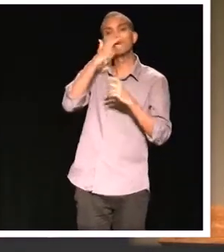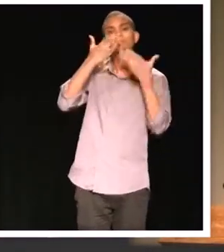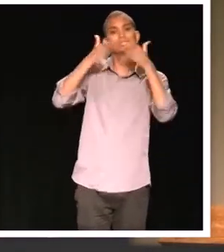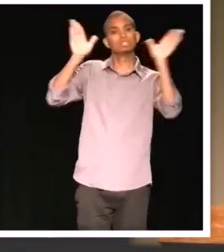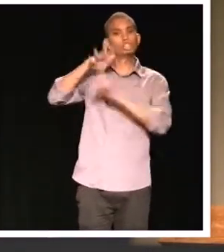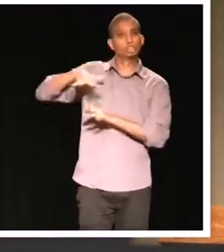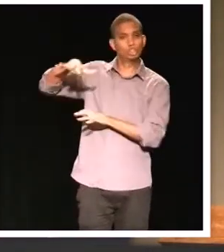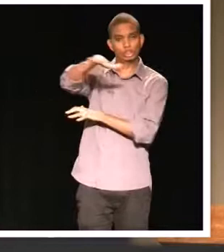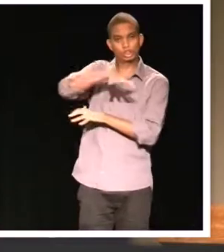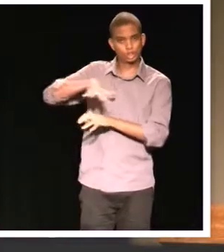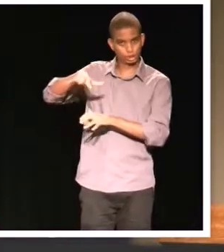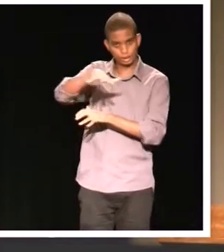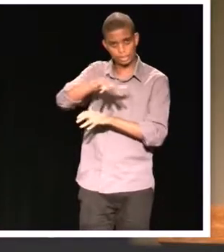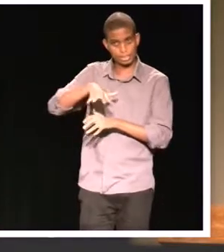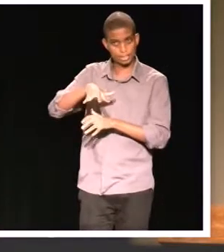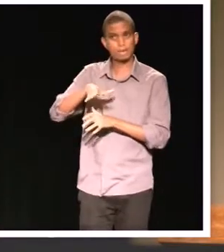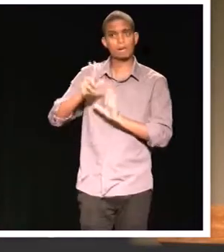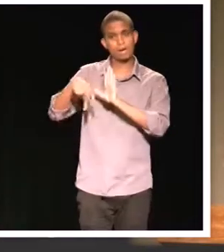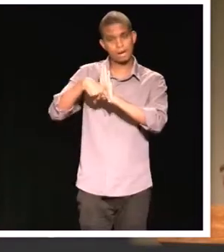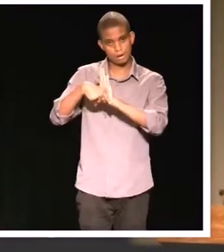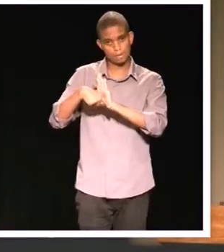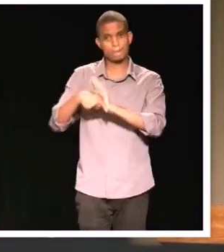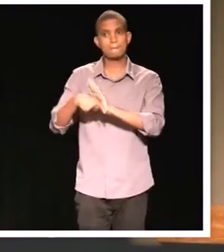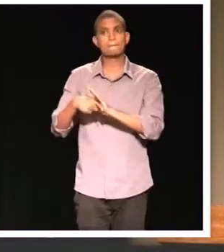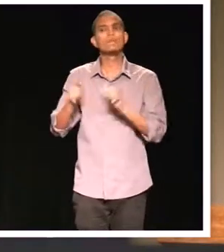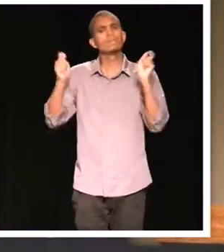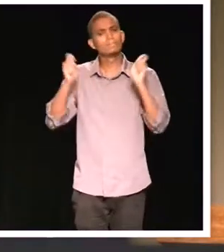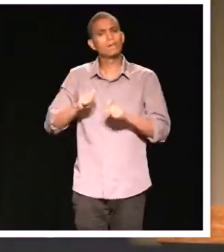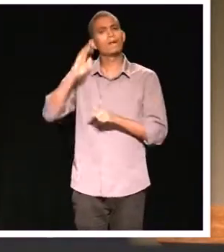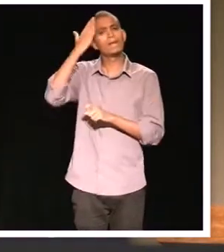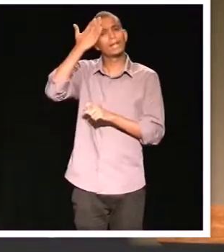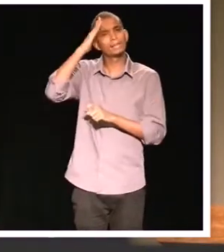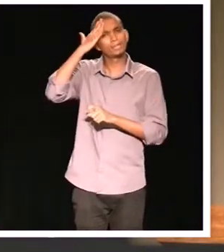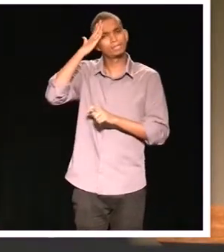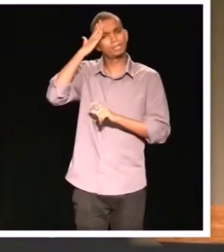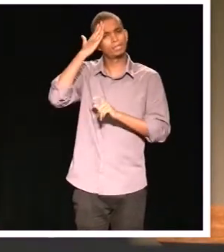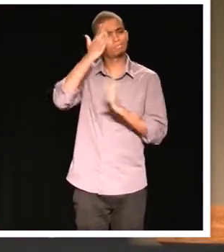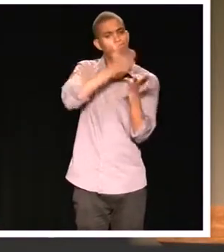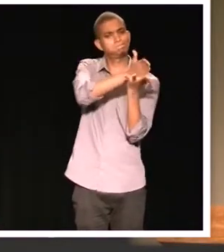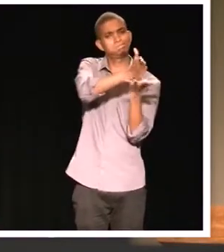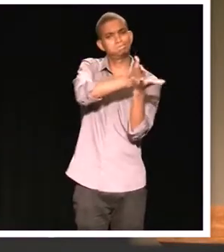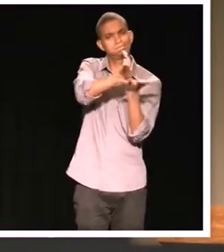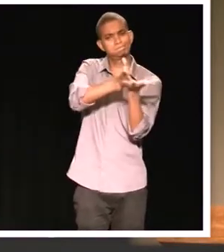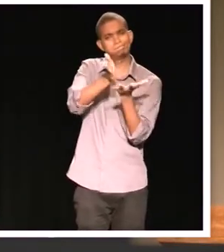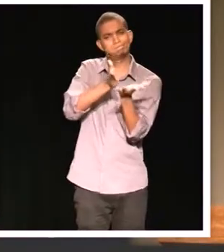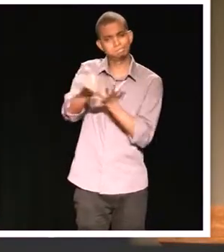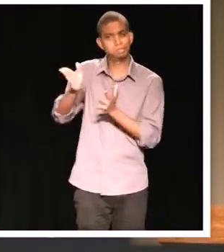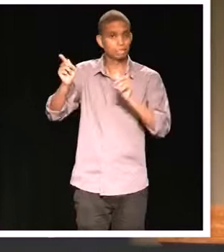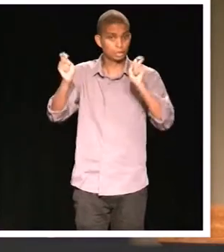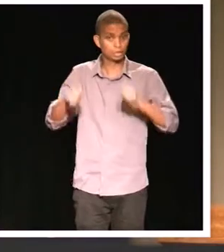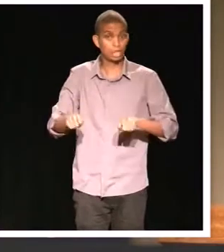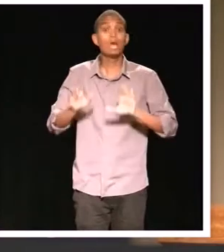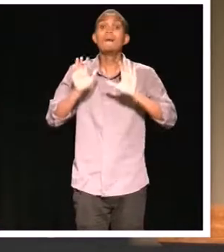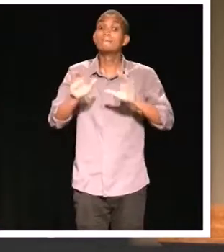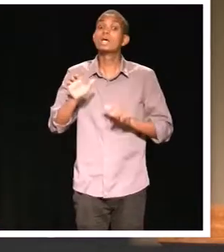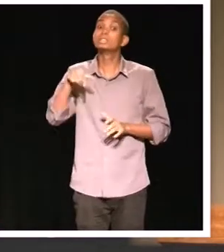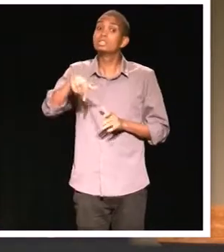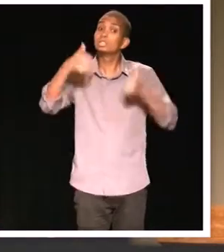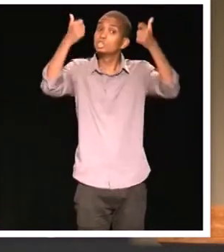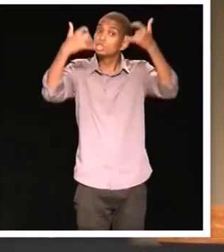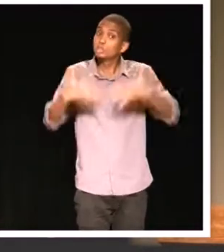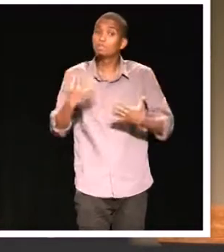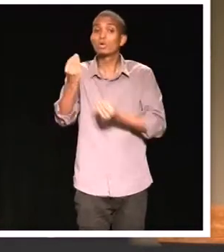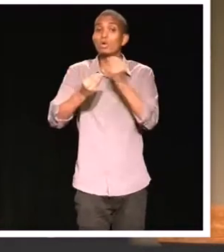geral, poderia ser entendida de múltiplas maneiras, não só de uma, mas estabelece